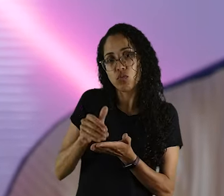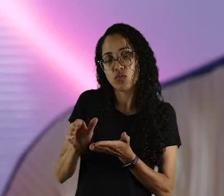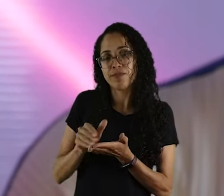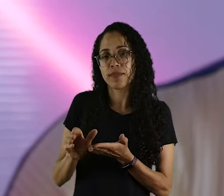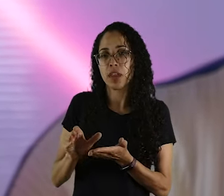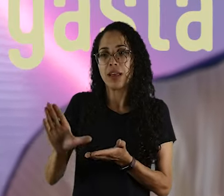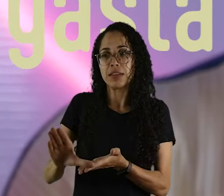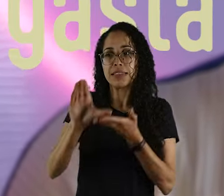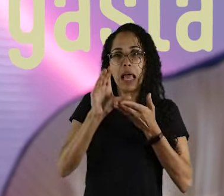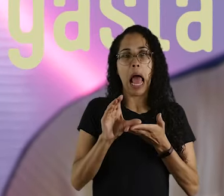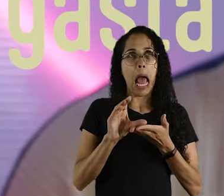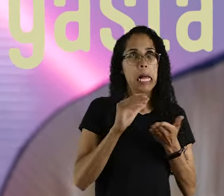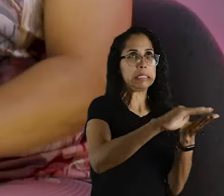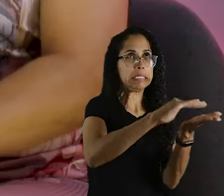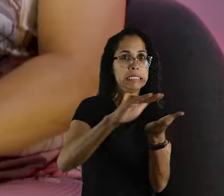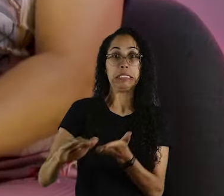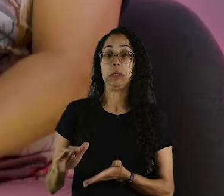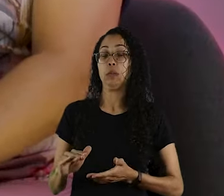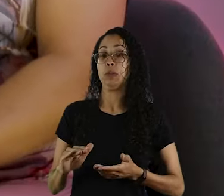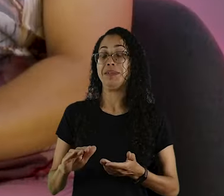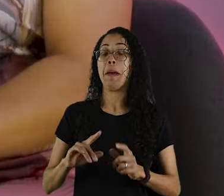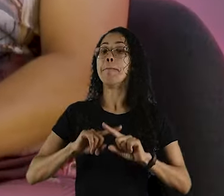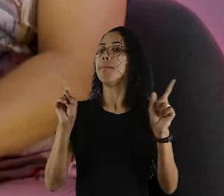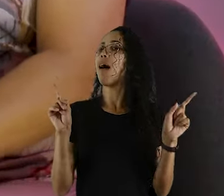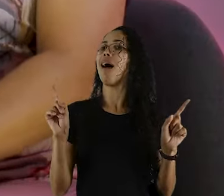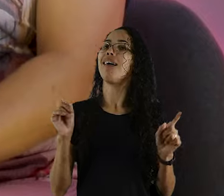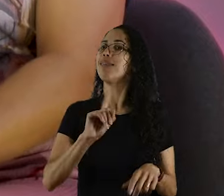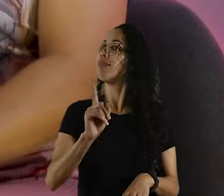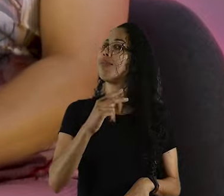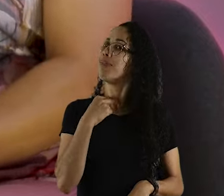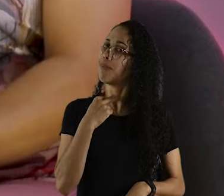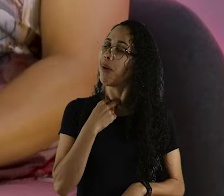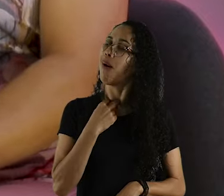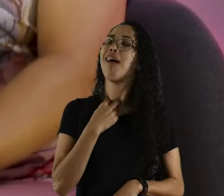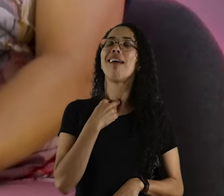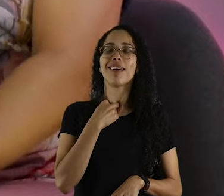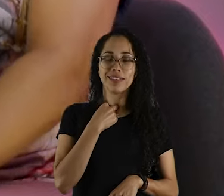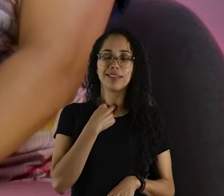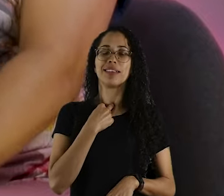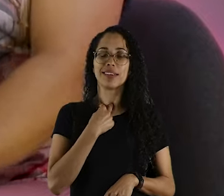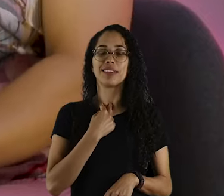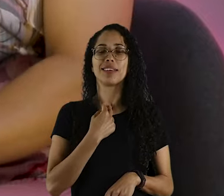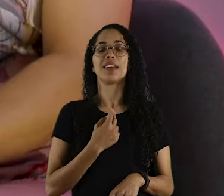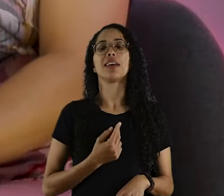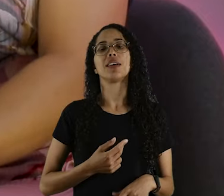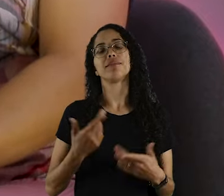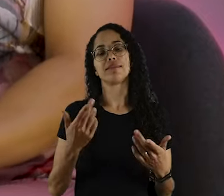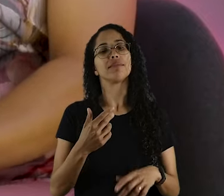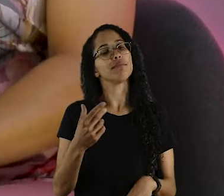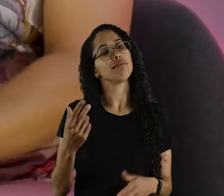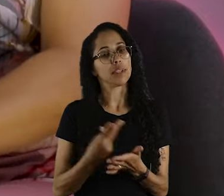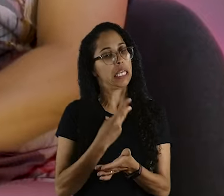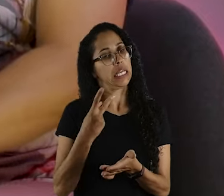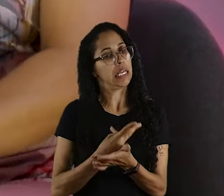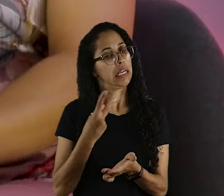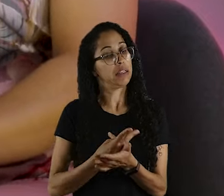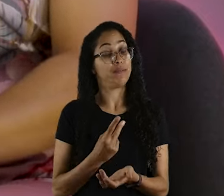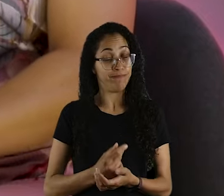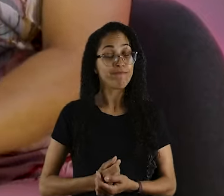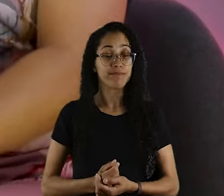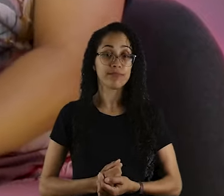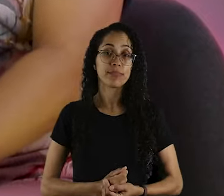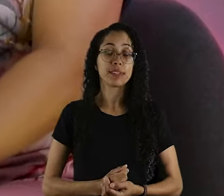você ficar com o dinheiro na mão, você gasta, né? Eu empresto. Não pode, mas, né? Fala que é errado, né? O banco fala que é